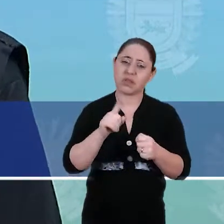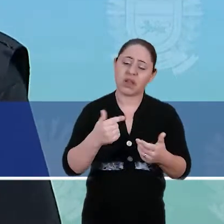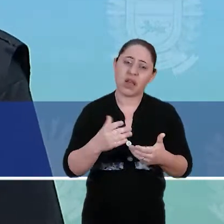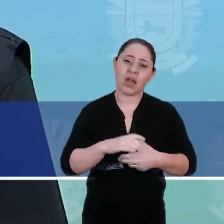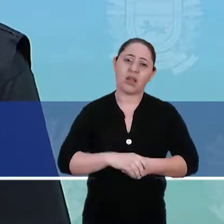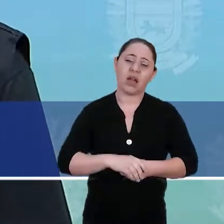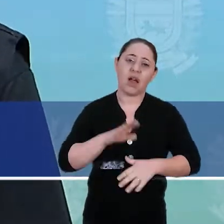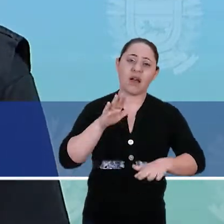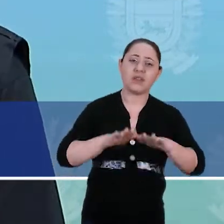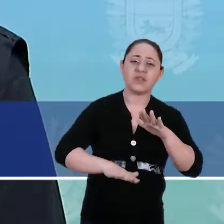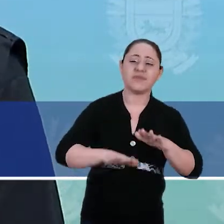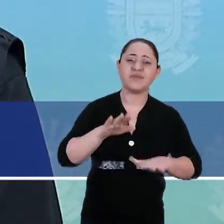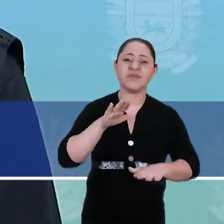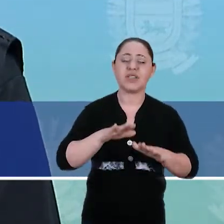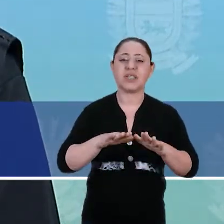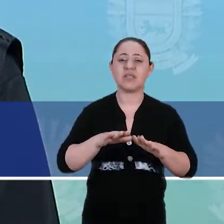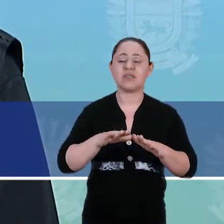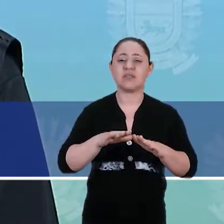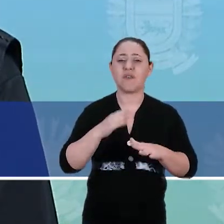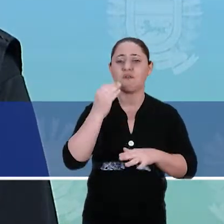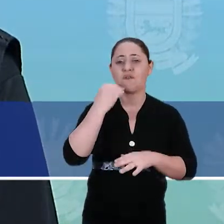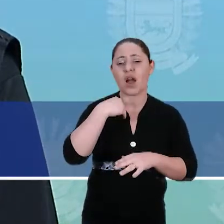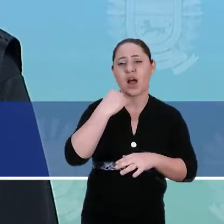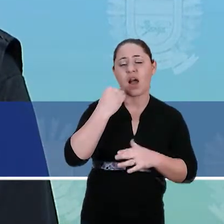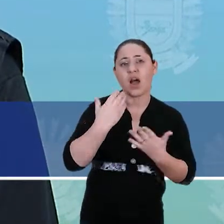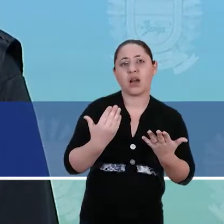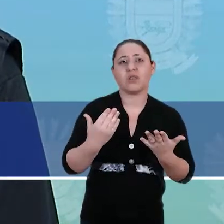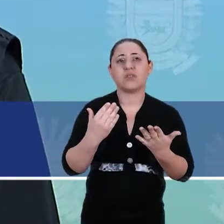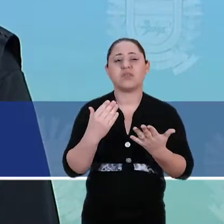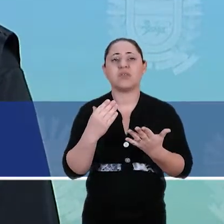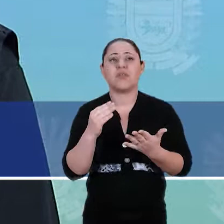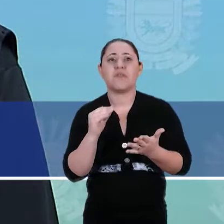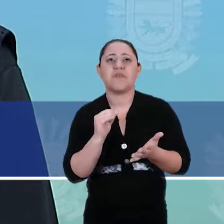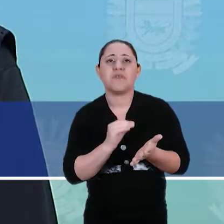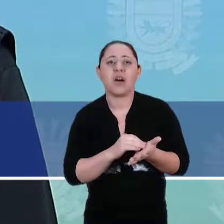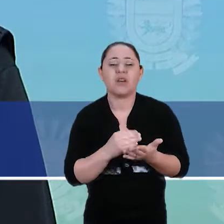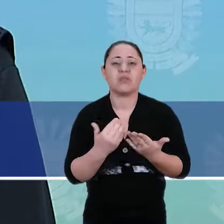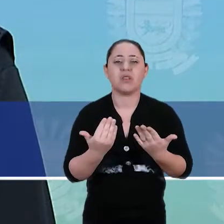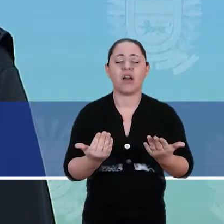faz aí, muitas vezes a gente carece assim, de